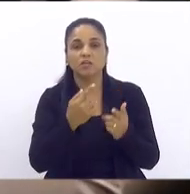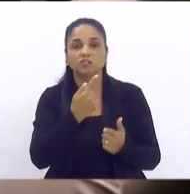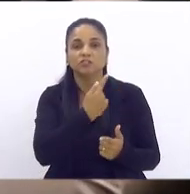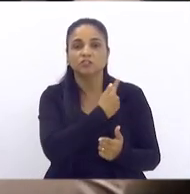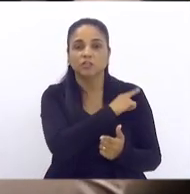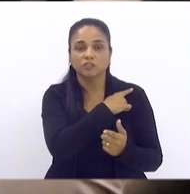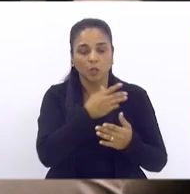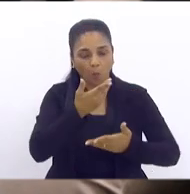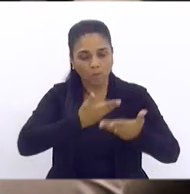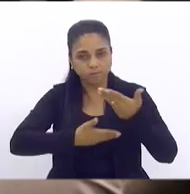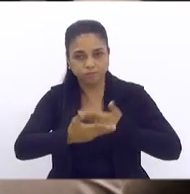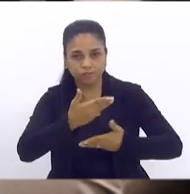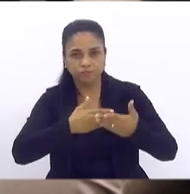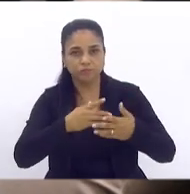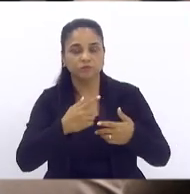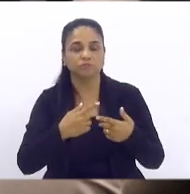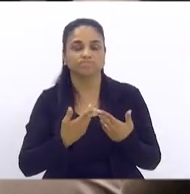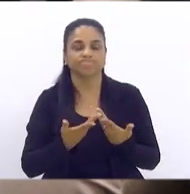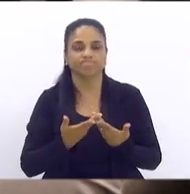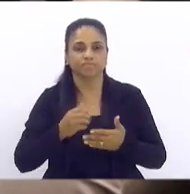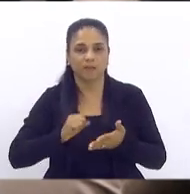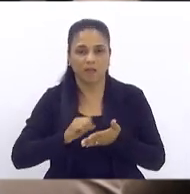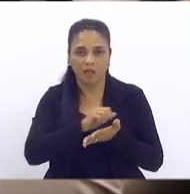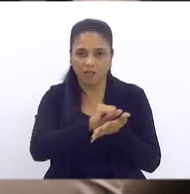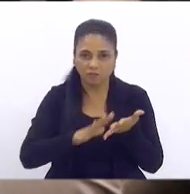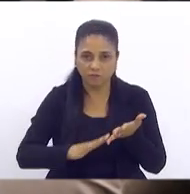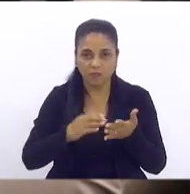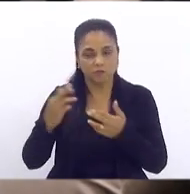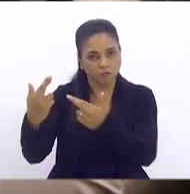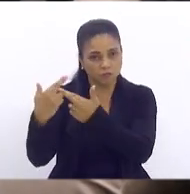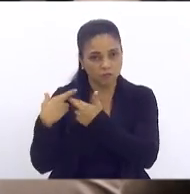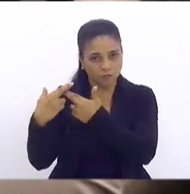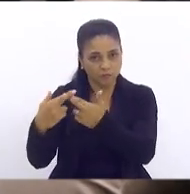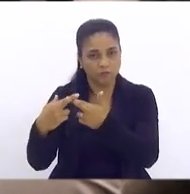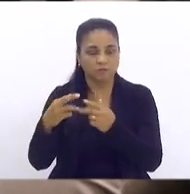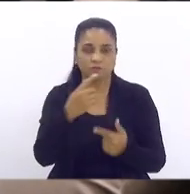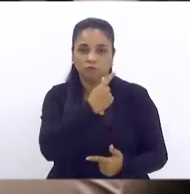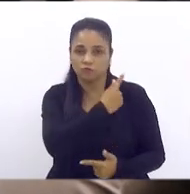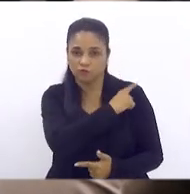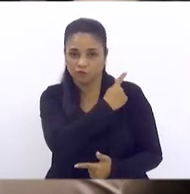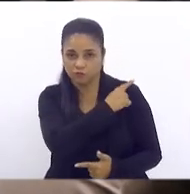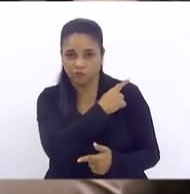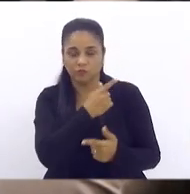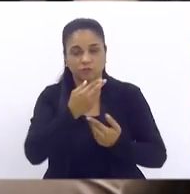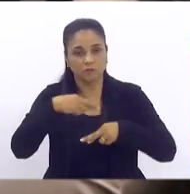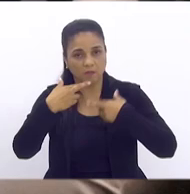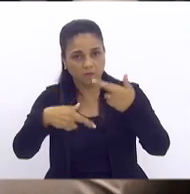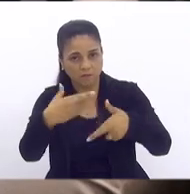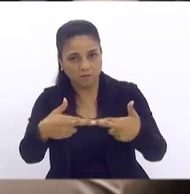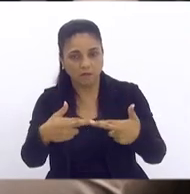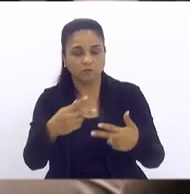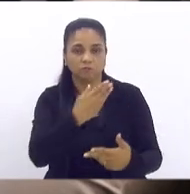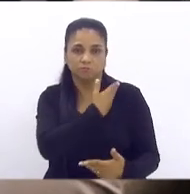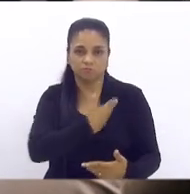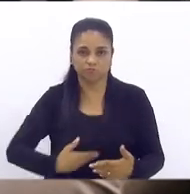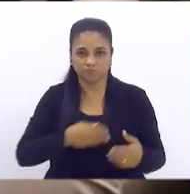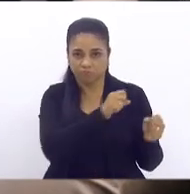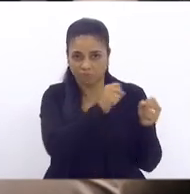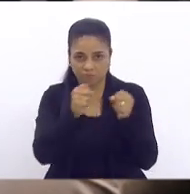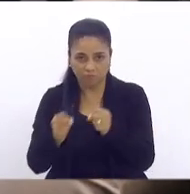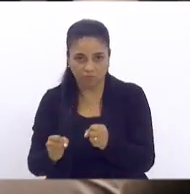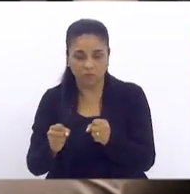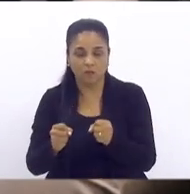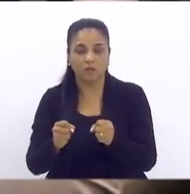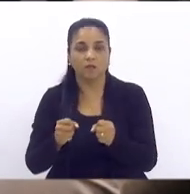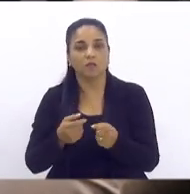o gerenciamento dessa atividade, incluindo as responsabilidades dos gestores, da reciclagem, do poder público e os